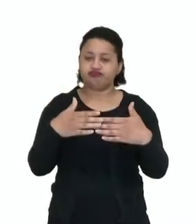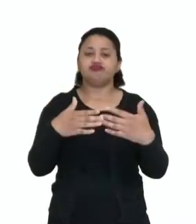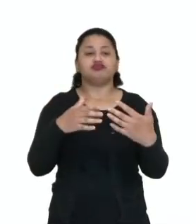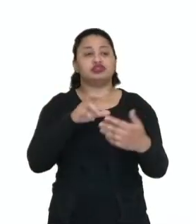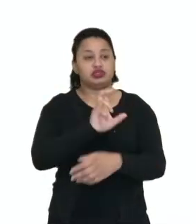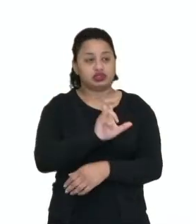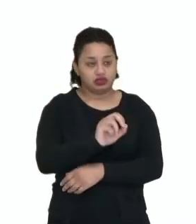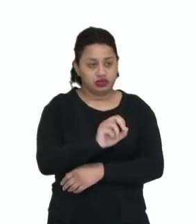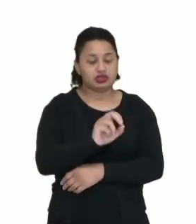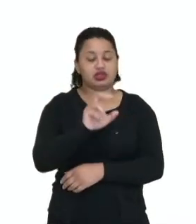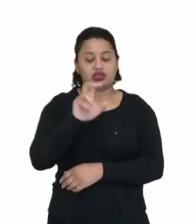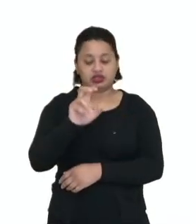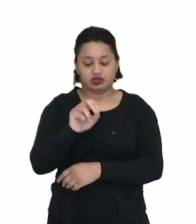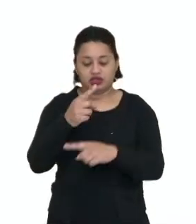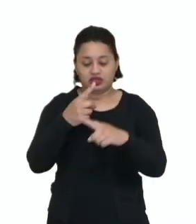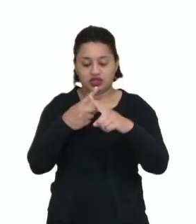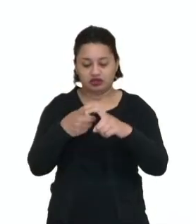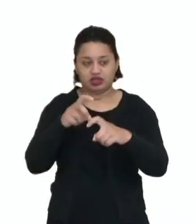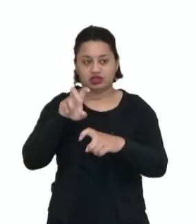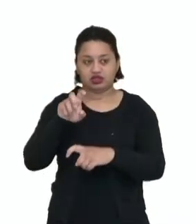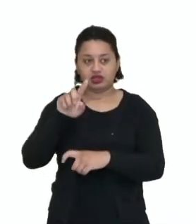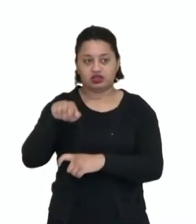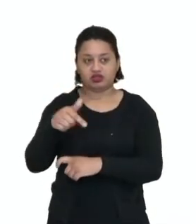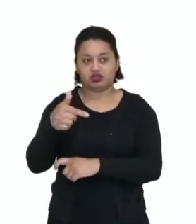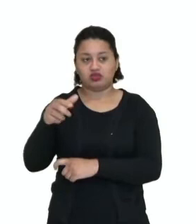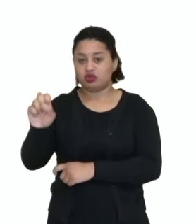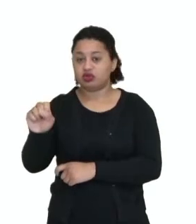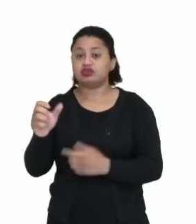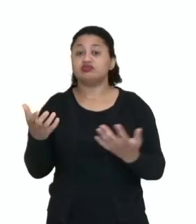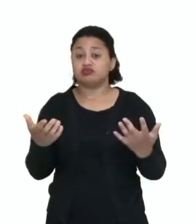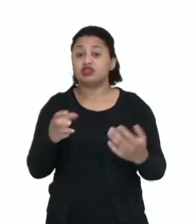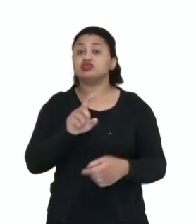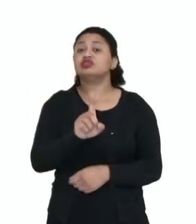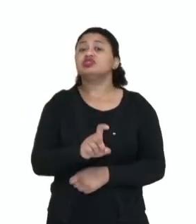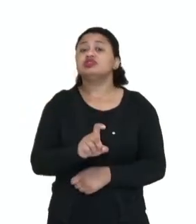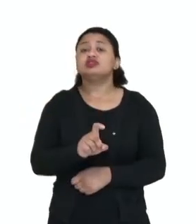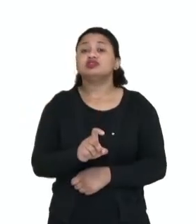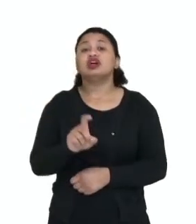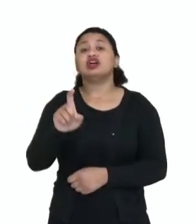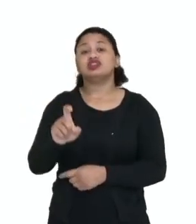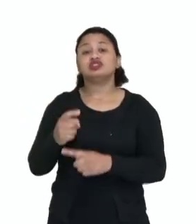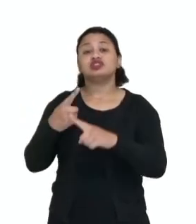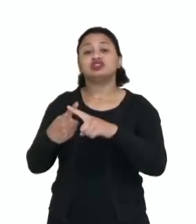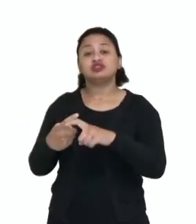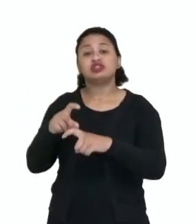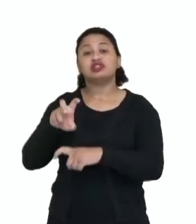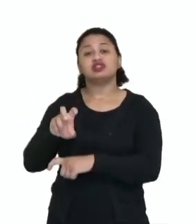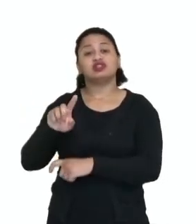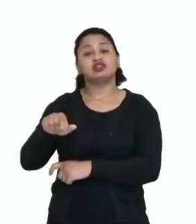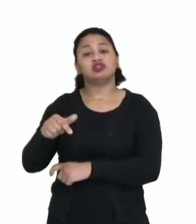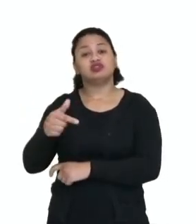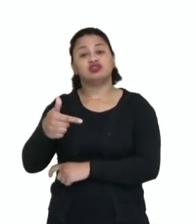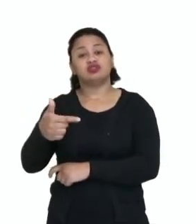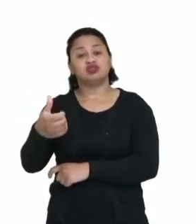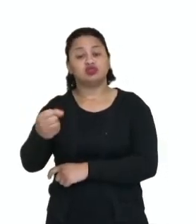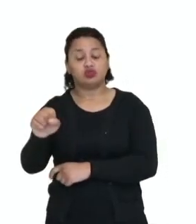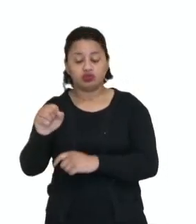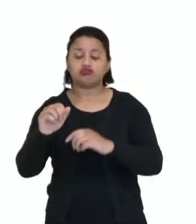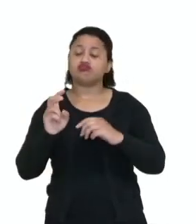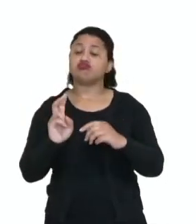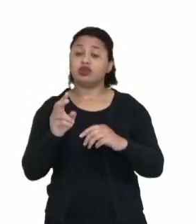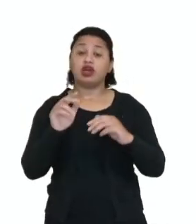vezes 5,28. X vezes 5,28. É uma regra, tá? Mantém